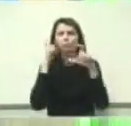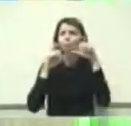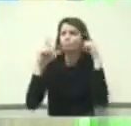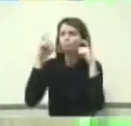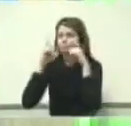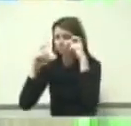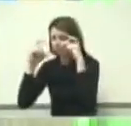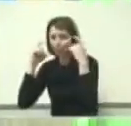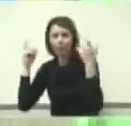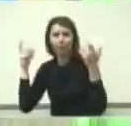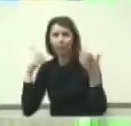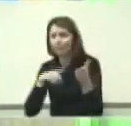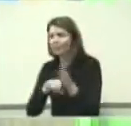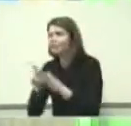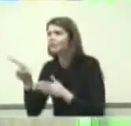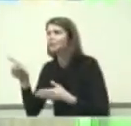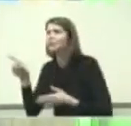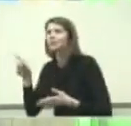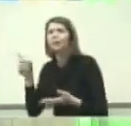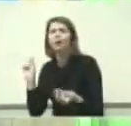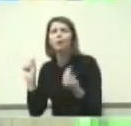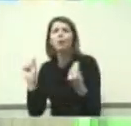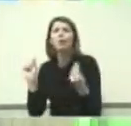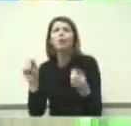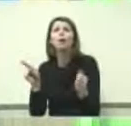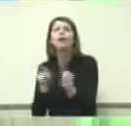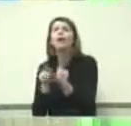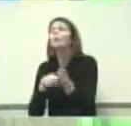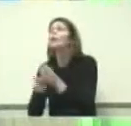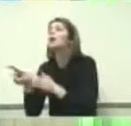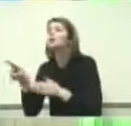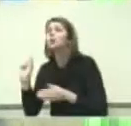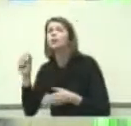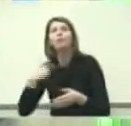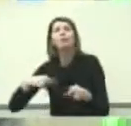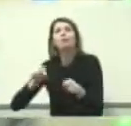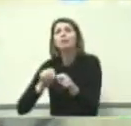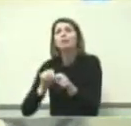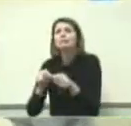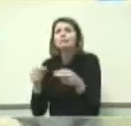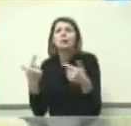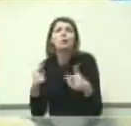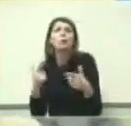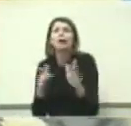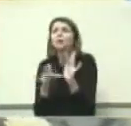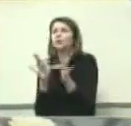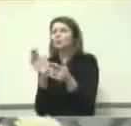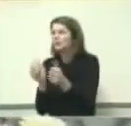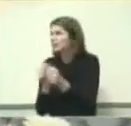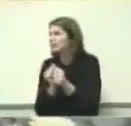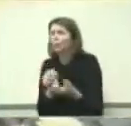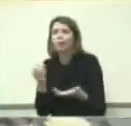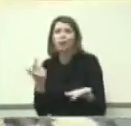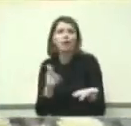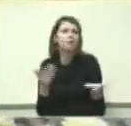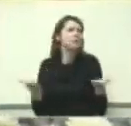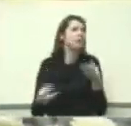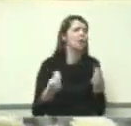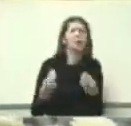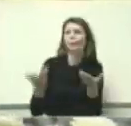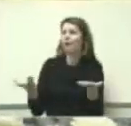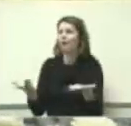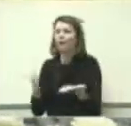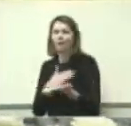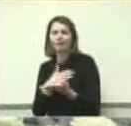começaram a perguntar Com certeza Pedro que vamos fazer não há saída não há esperança Jesus não está aqui e